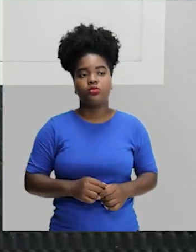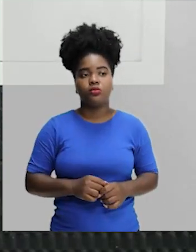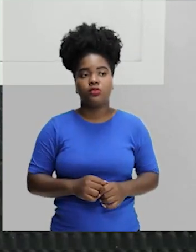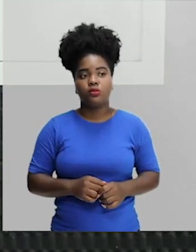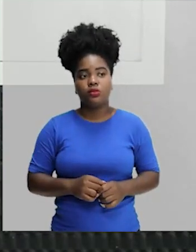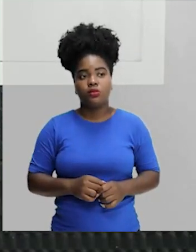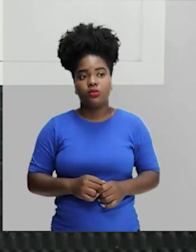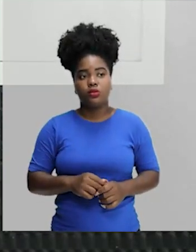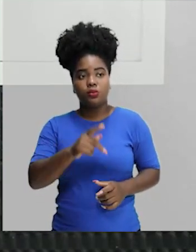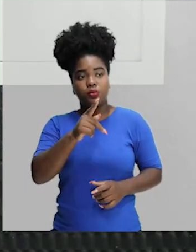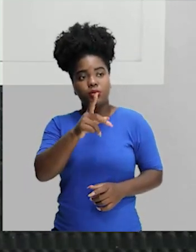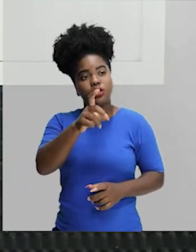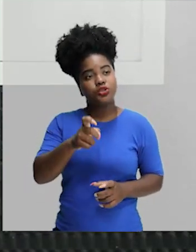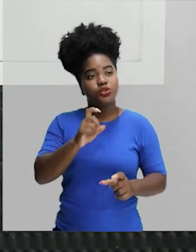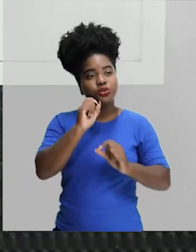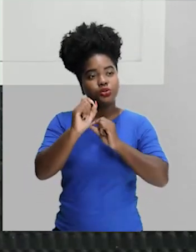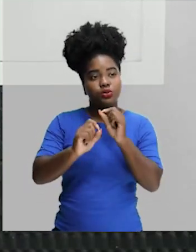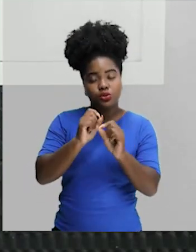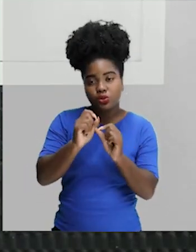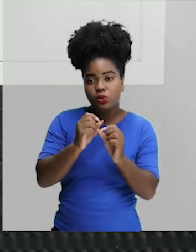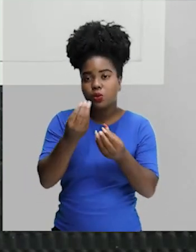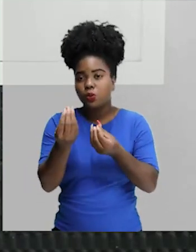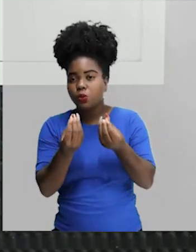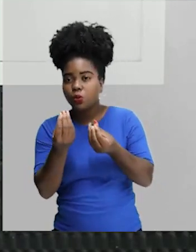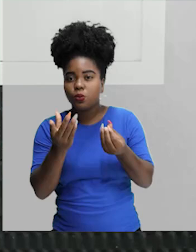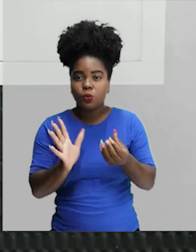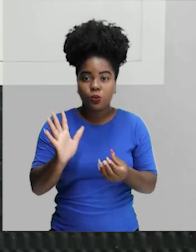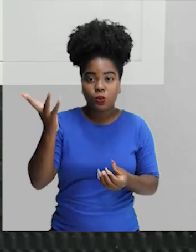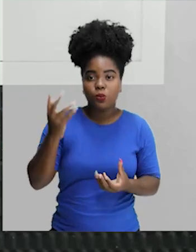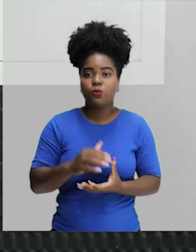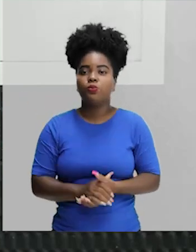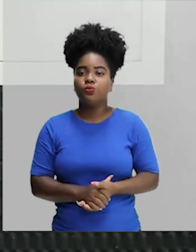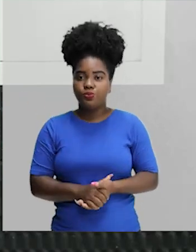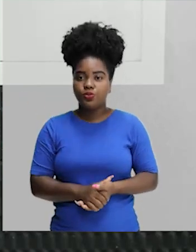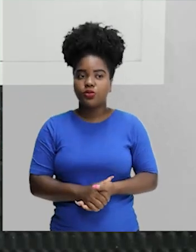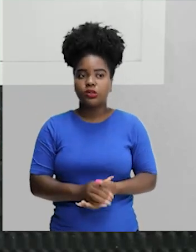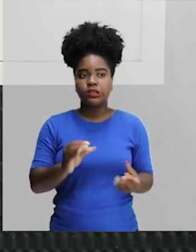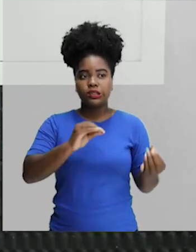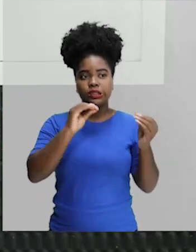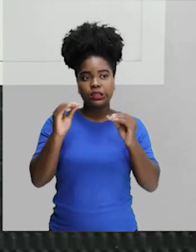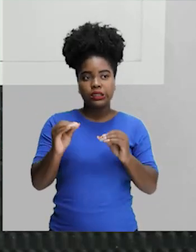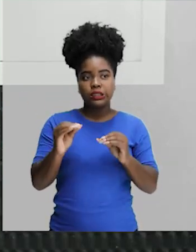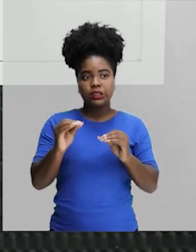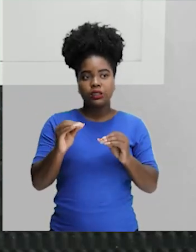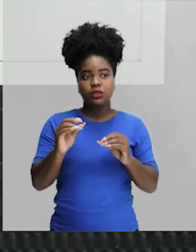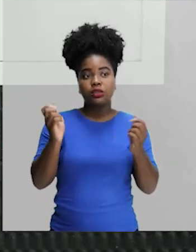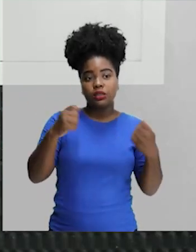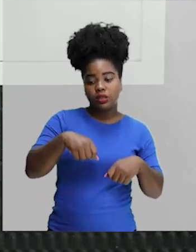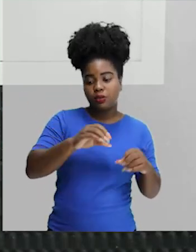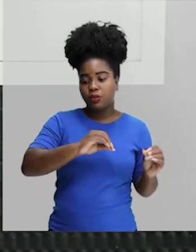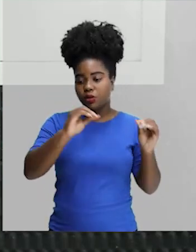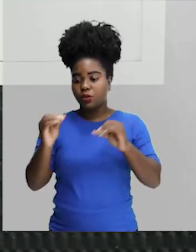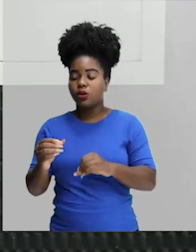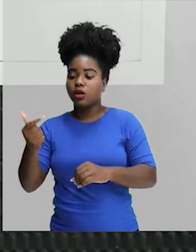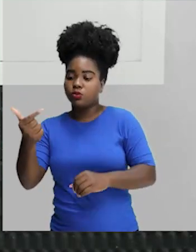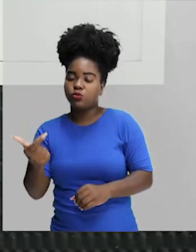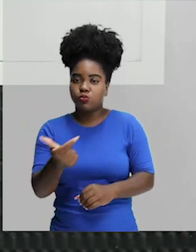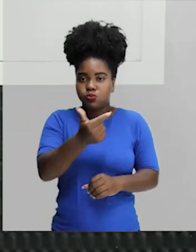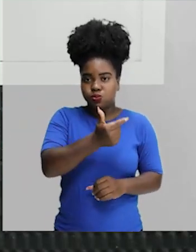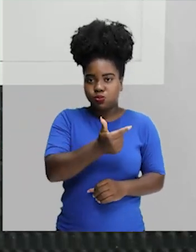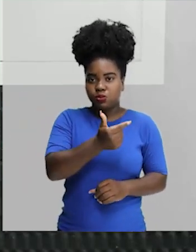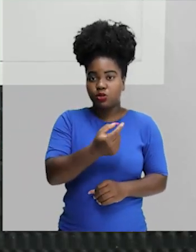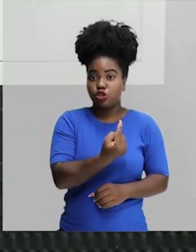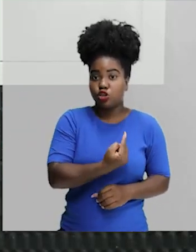px, o que você pode fazer aqui? Você pode colocar esse 2 aqui em evidência. Então vai